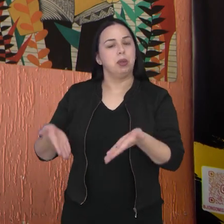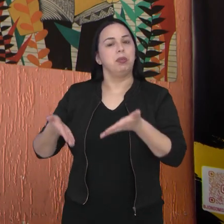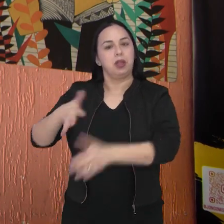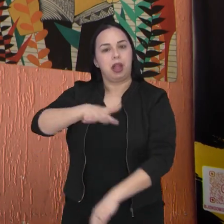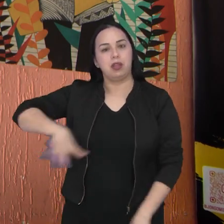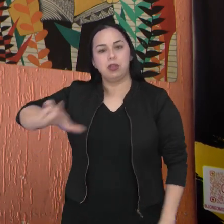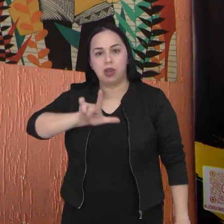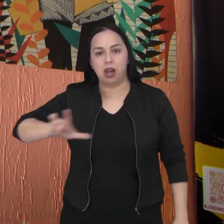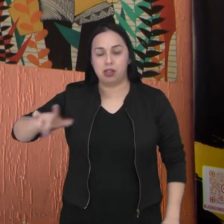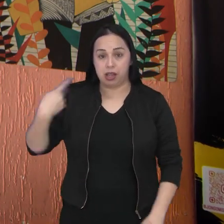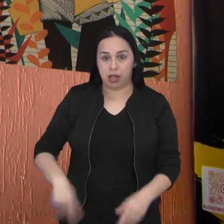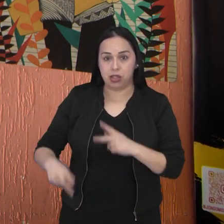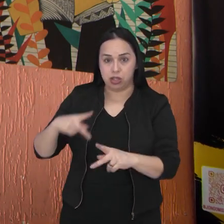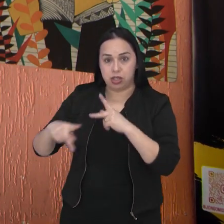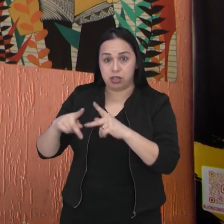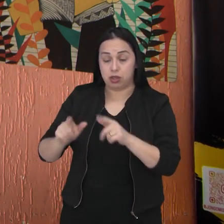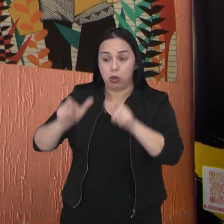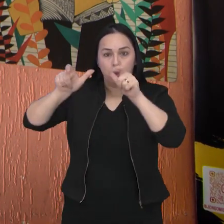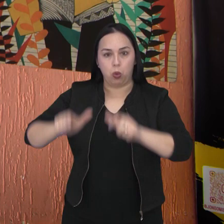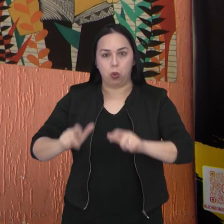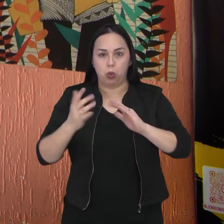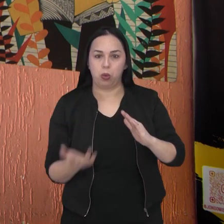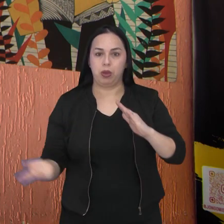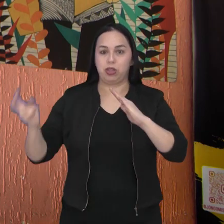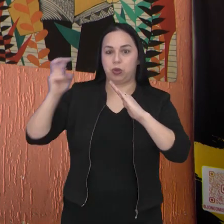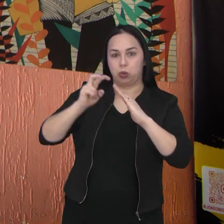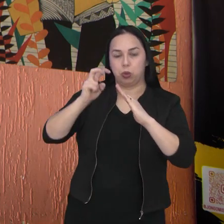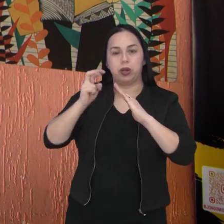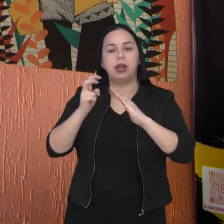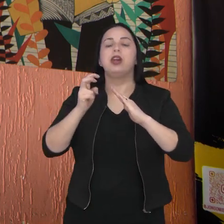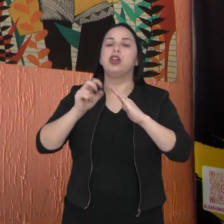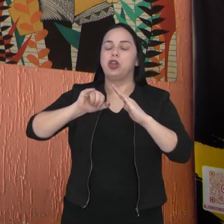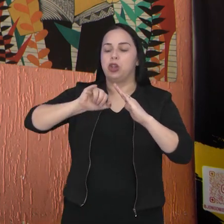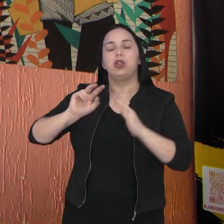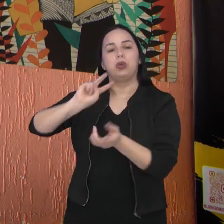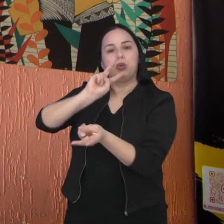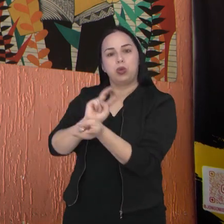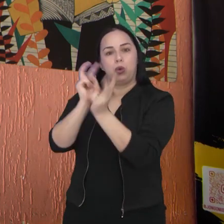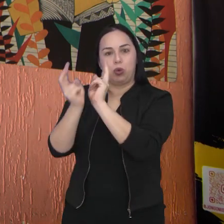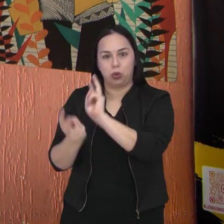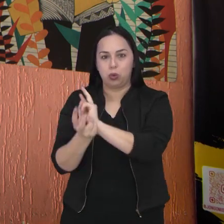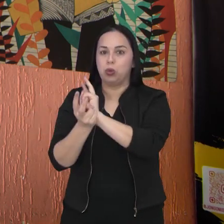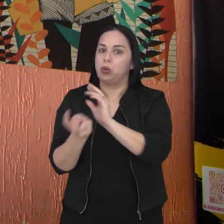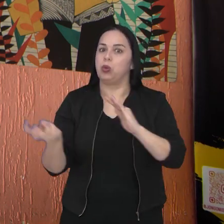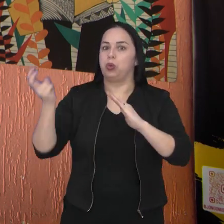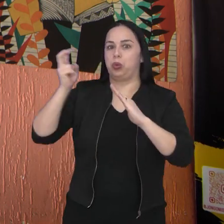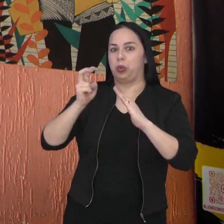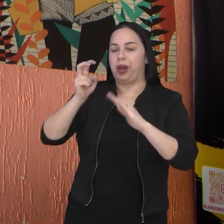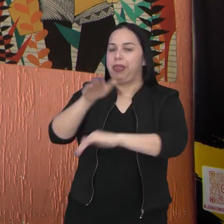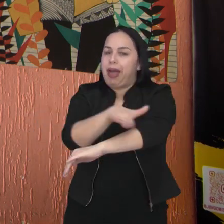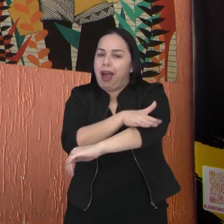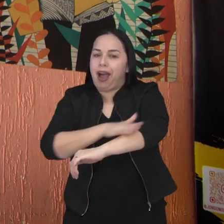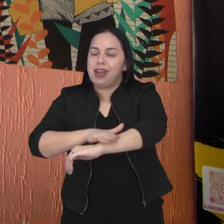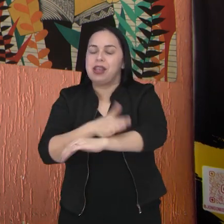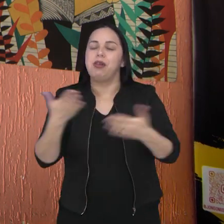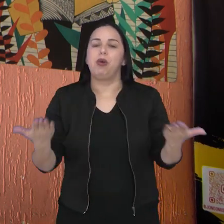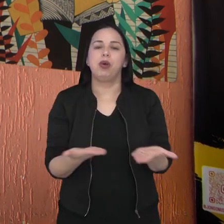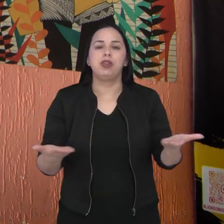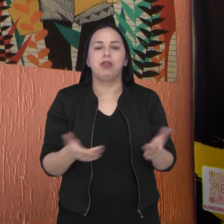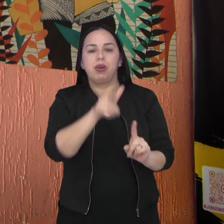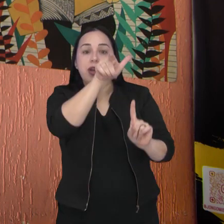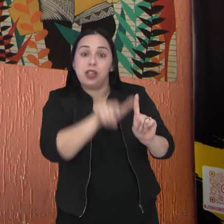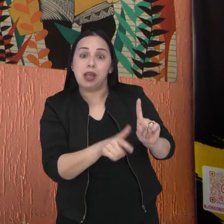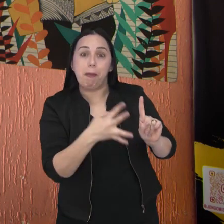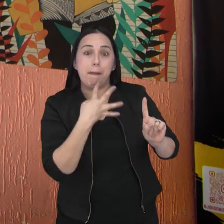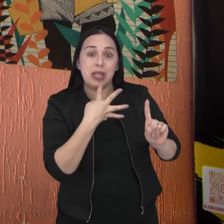Estamos na Zona Leste de São José dos Campos, no ponto de cultura Jongo Mistura da Raça. Mais do que conhecer uma pessoa,